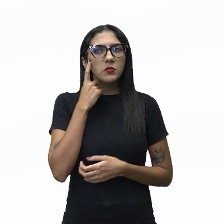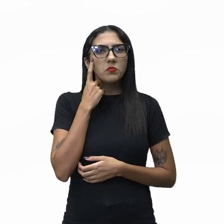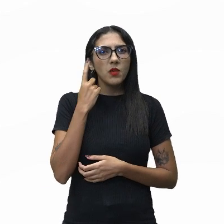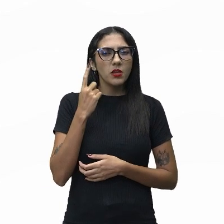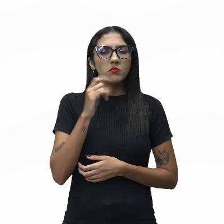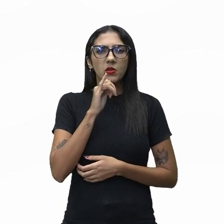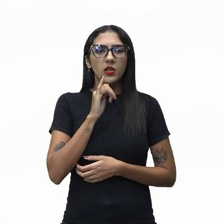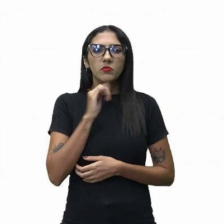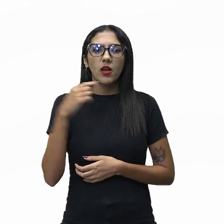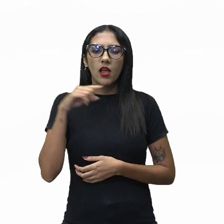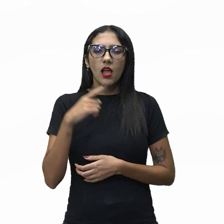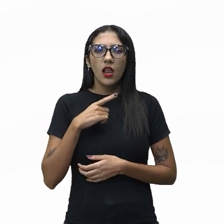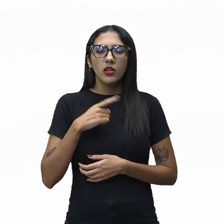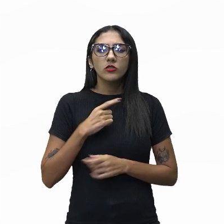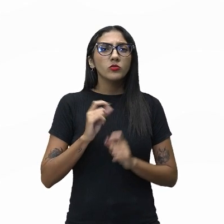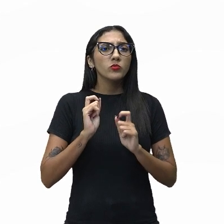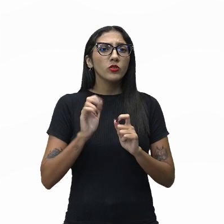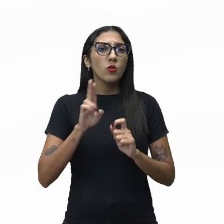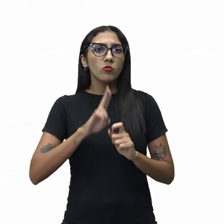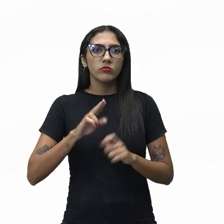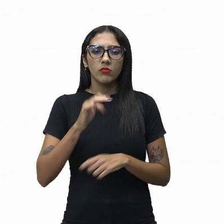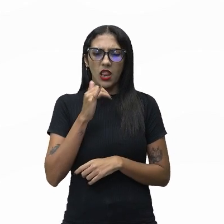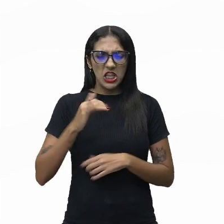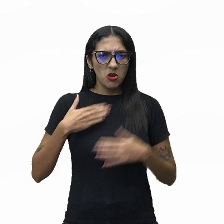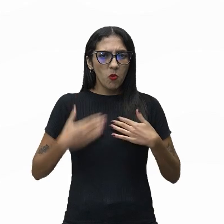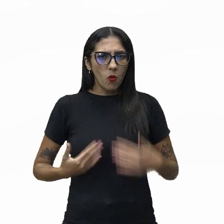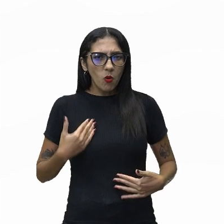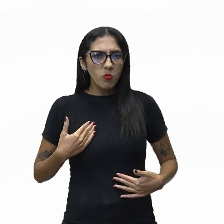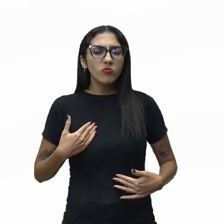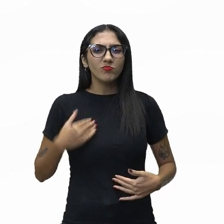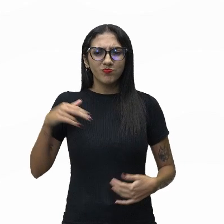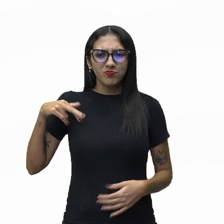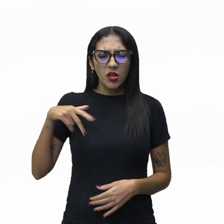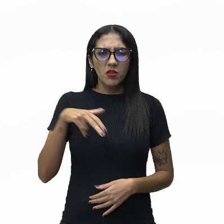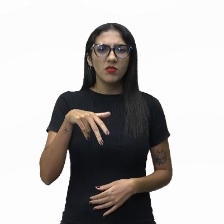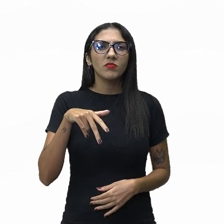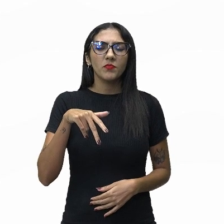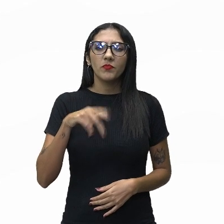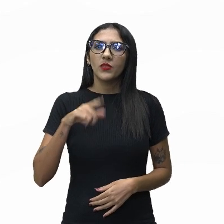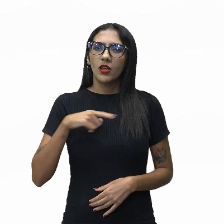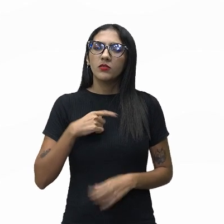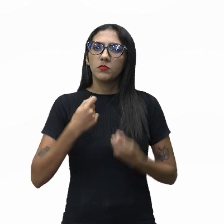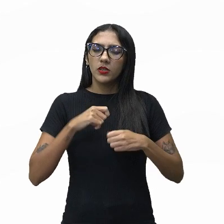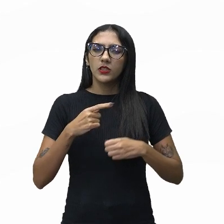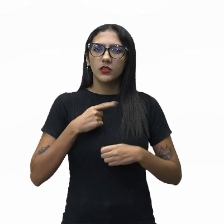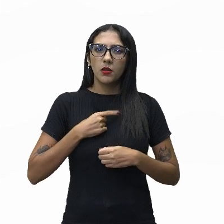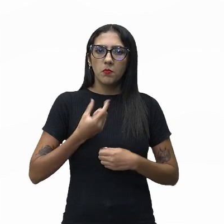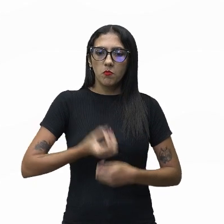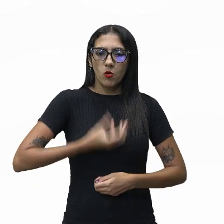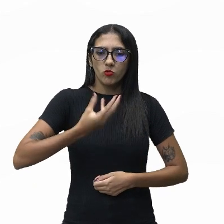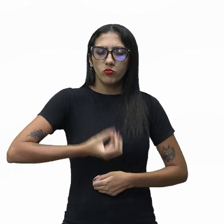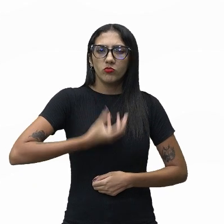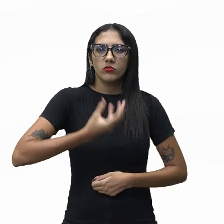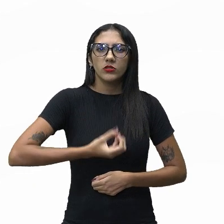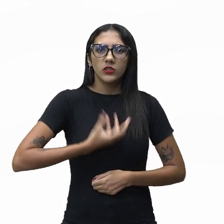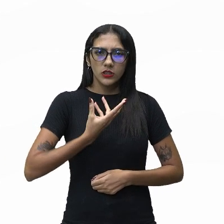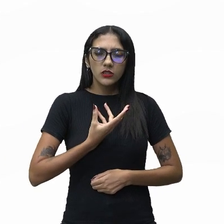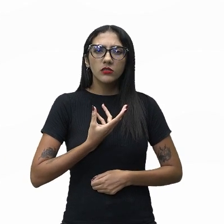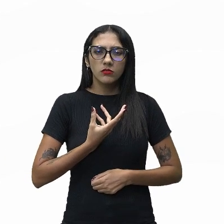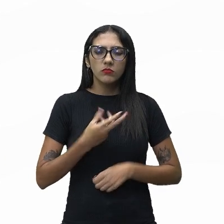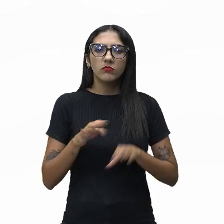estão correndo, elas estão gastando o quê? Energia. E essa energia, ela precisa ser produzida, porque ela está sendo